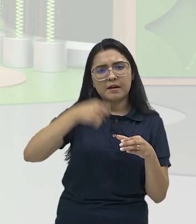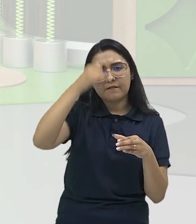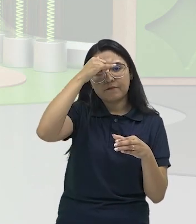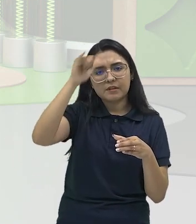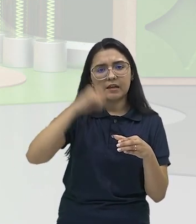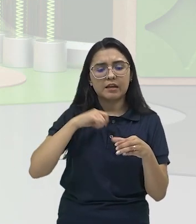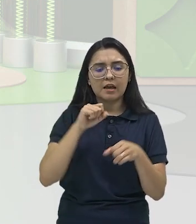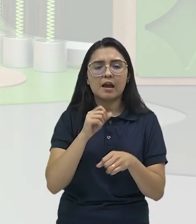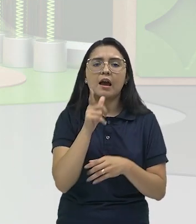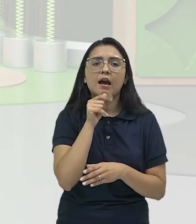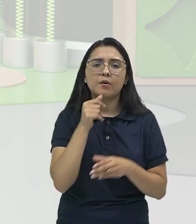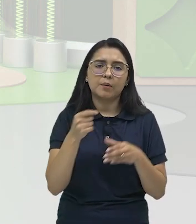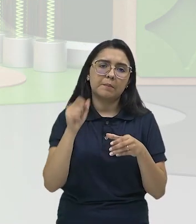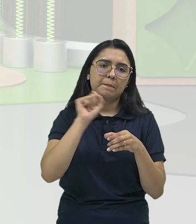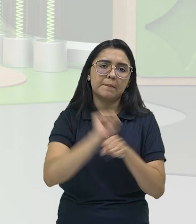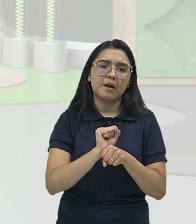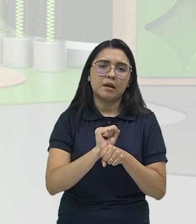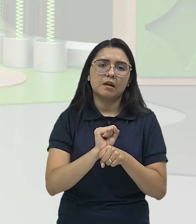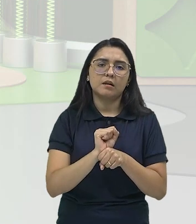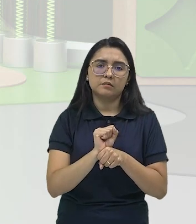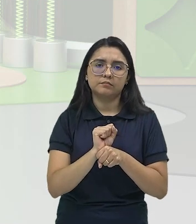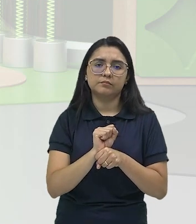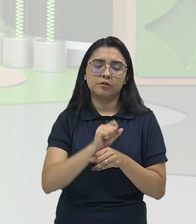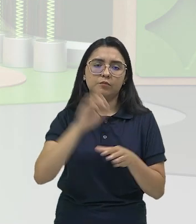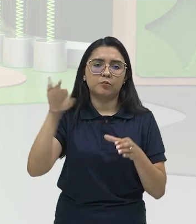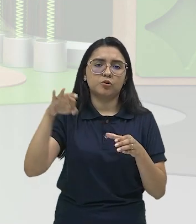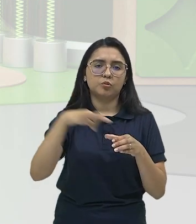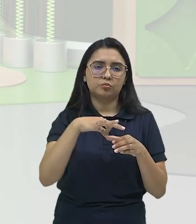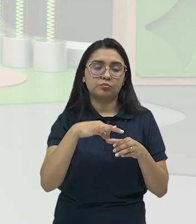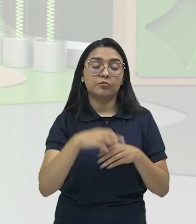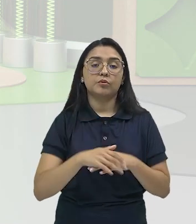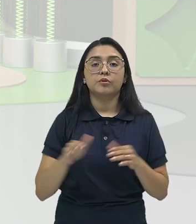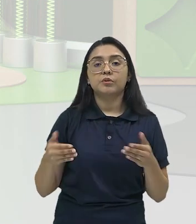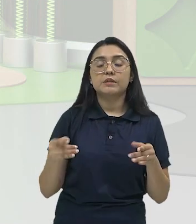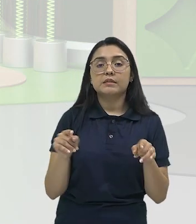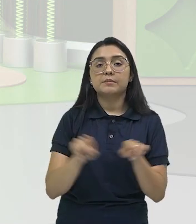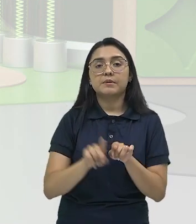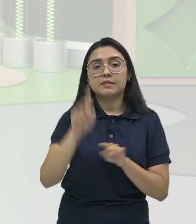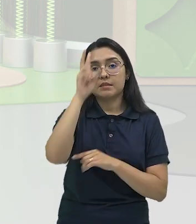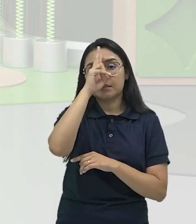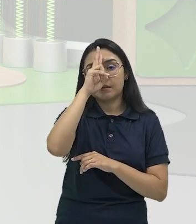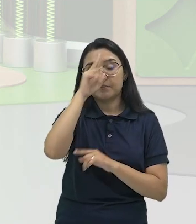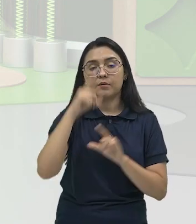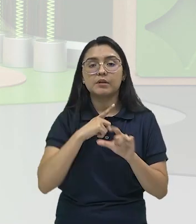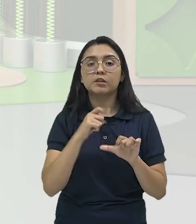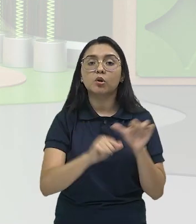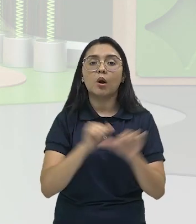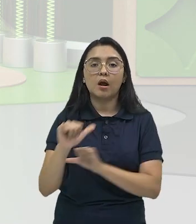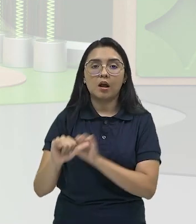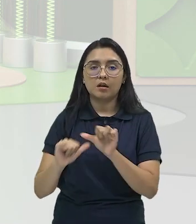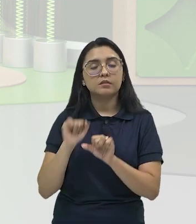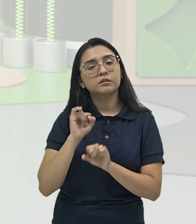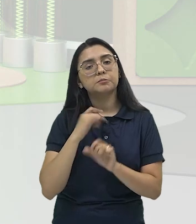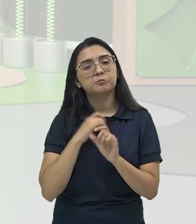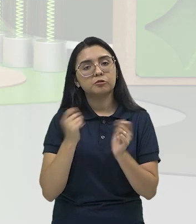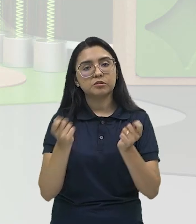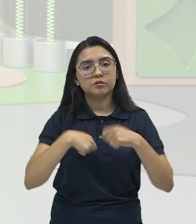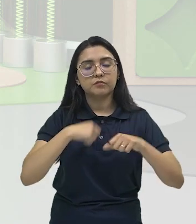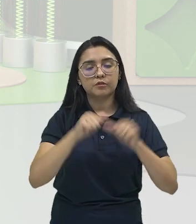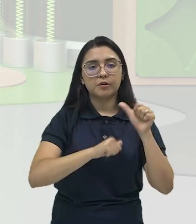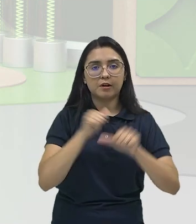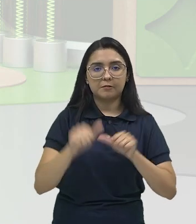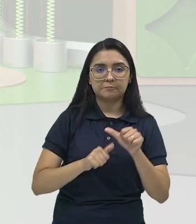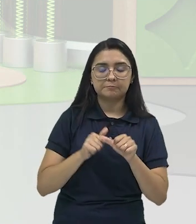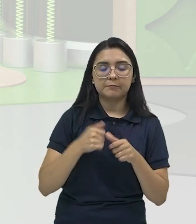ali parada e disponível para esse mosquito, tá? E sempre lembrar também de trocar, né, se possível, porque